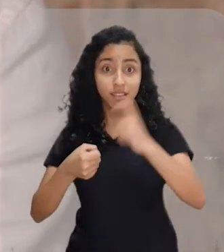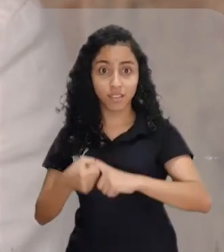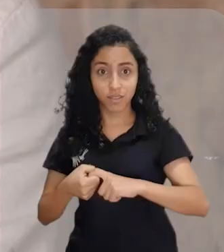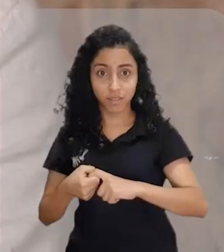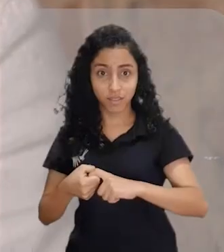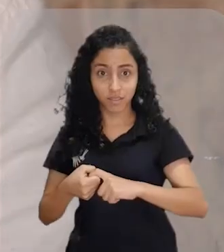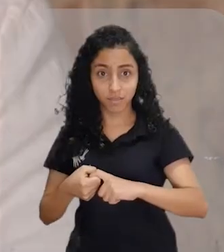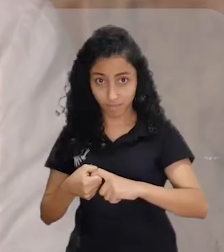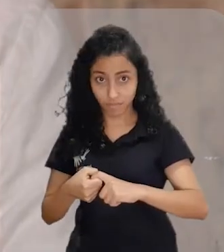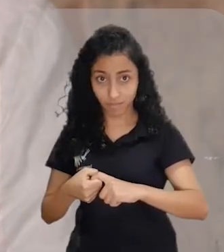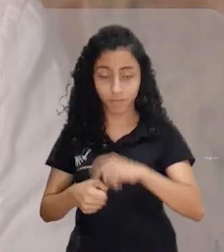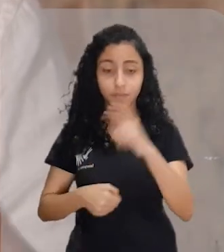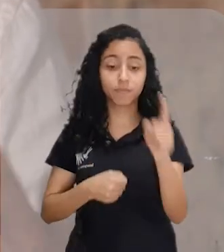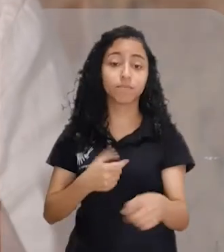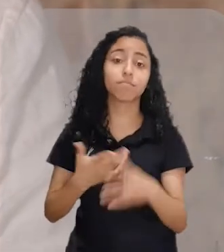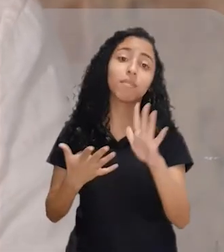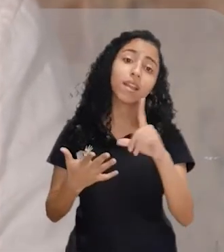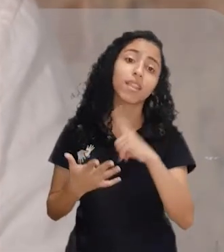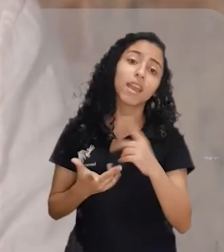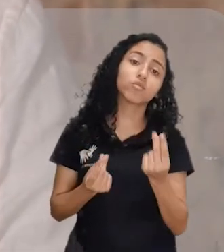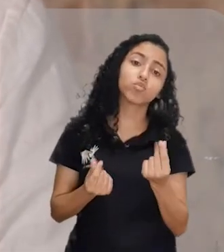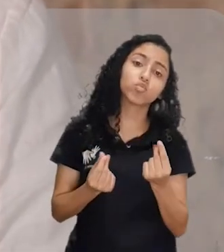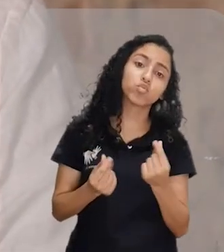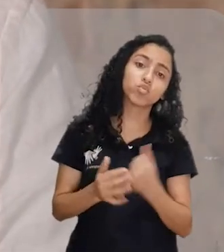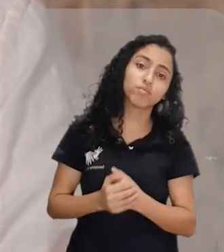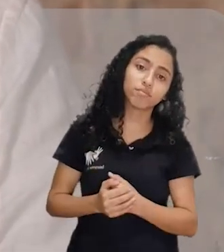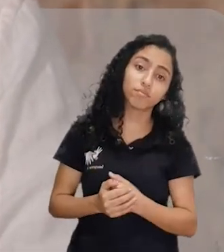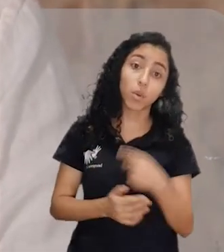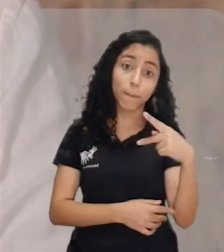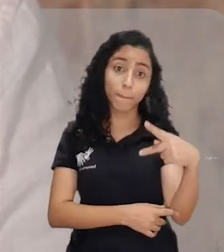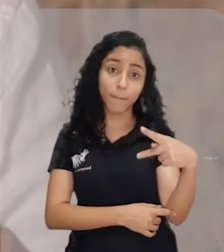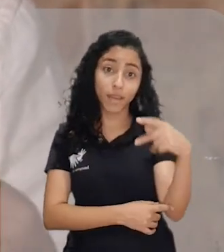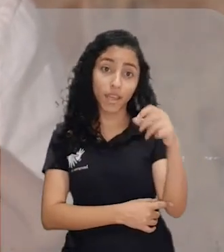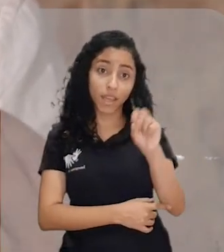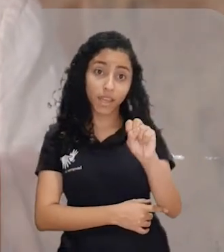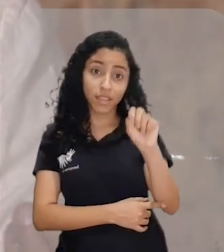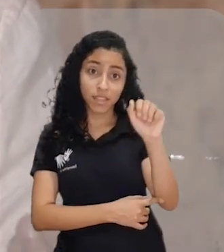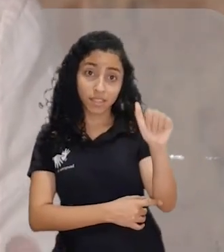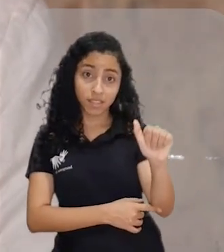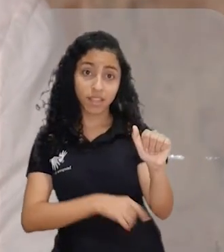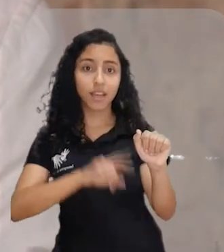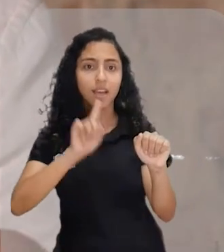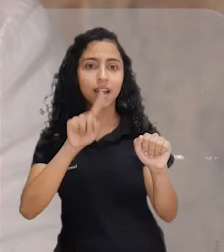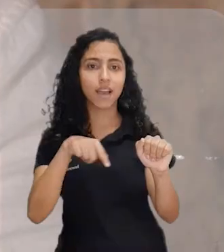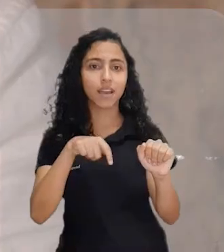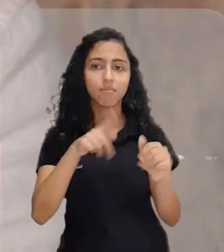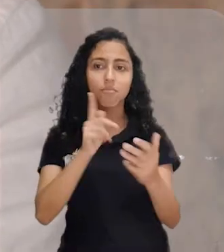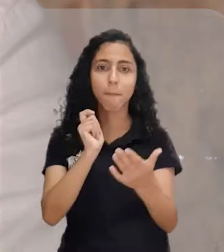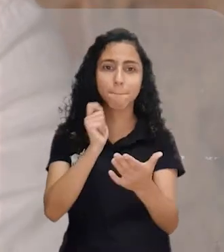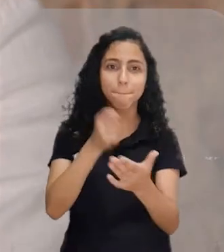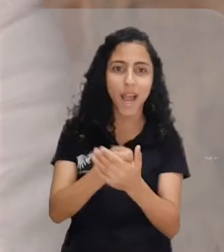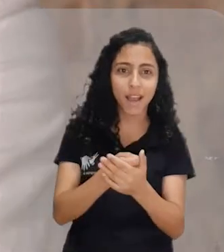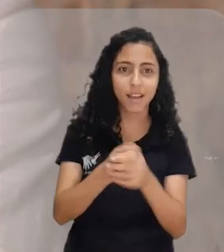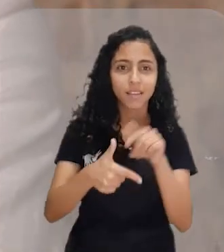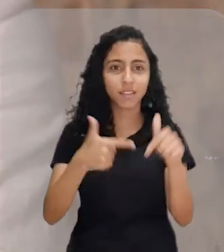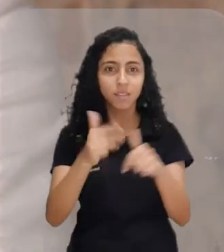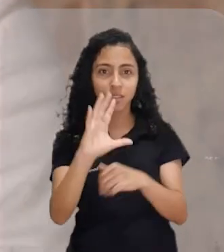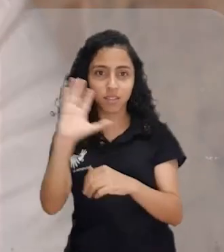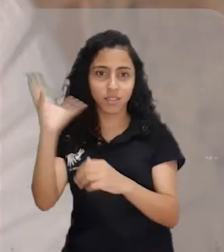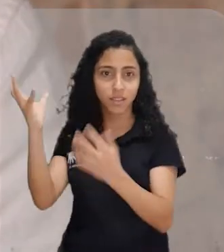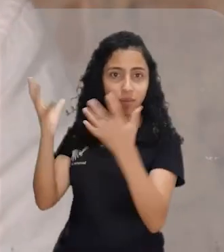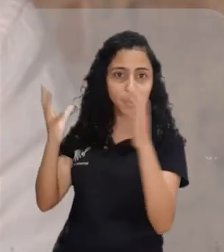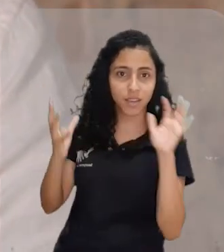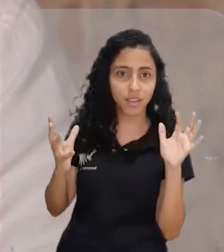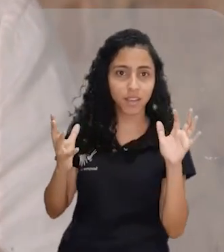da restauração. Mas isso tem um custo, a gente viu aqui. E o PSA, ou seja, o pagamento por serviços ambientais,